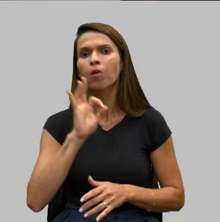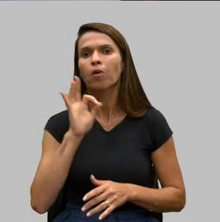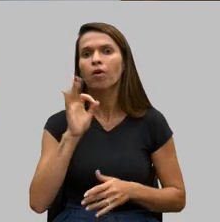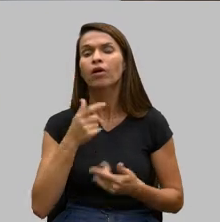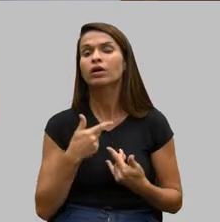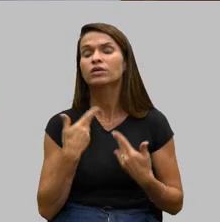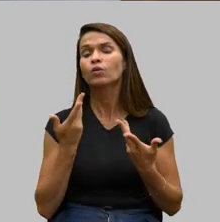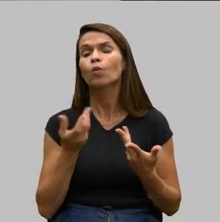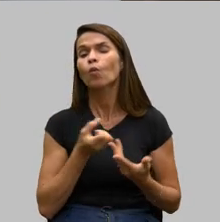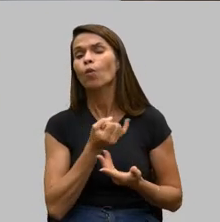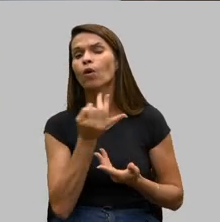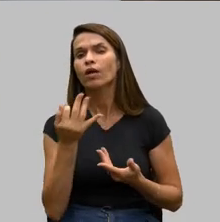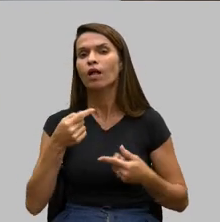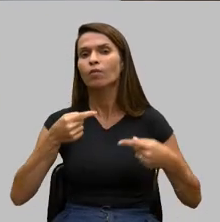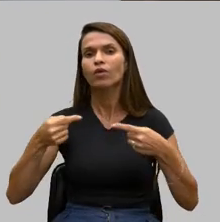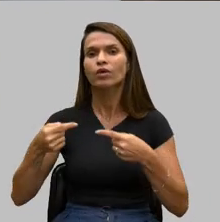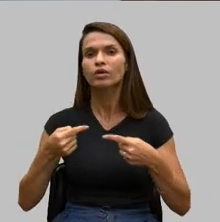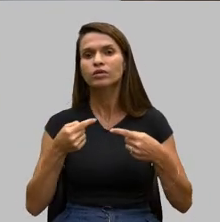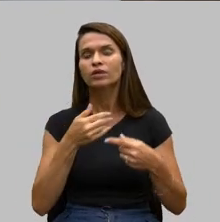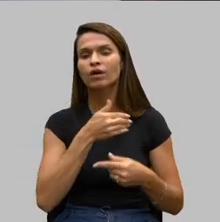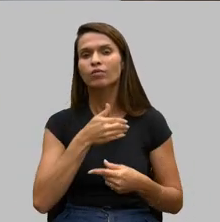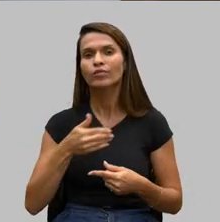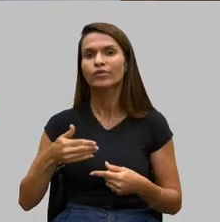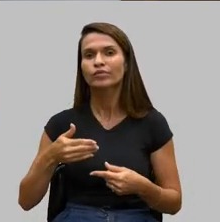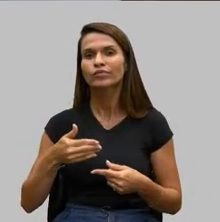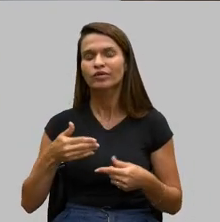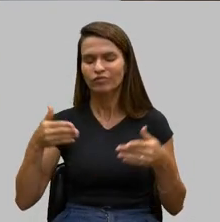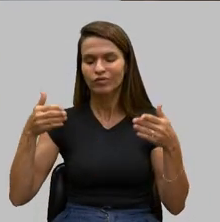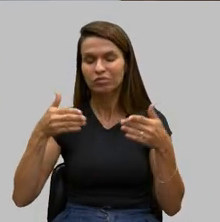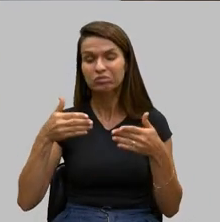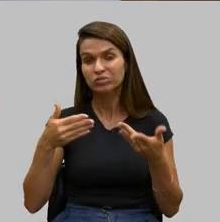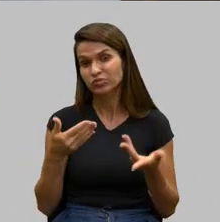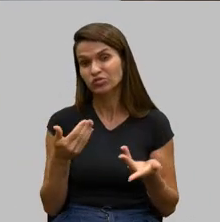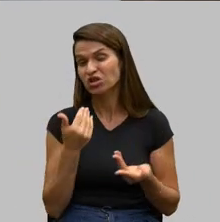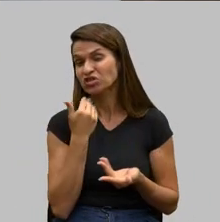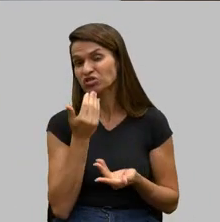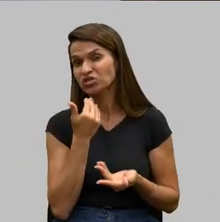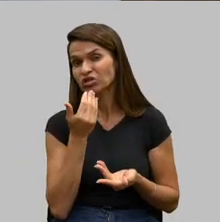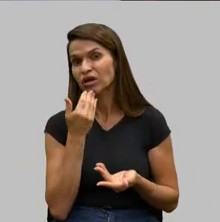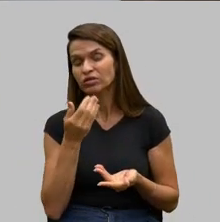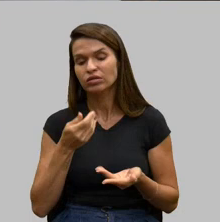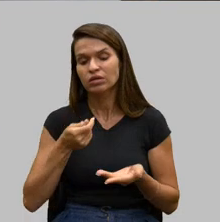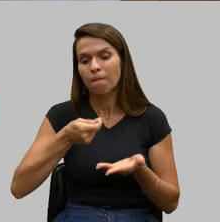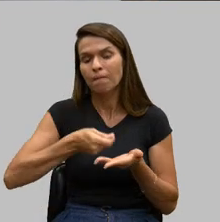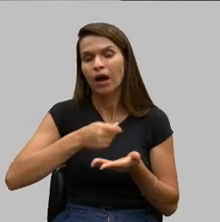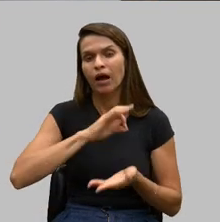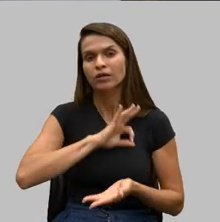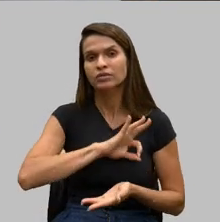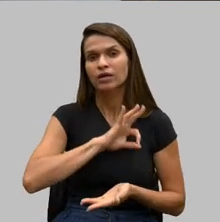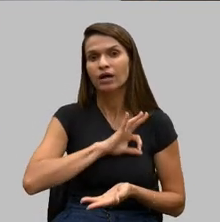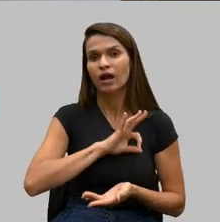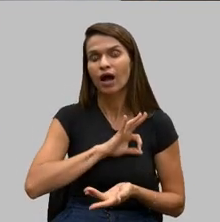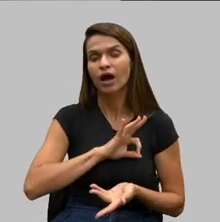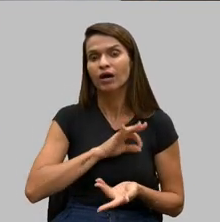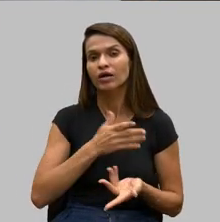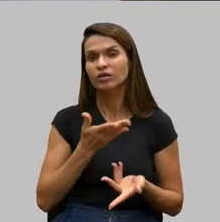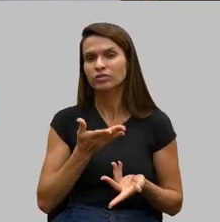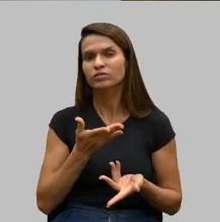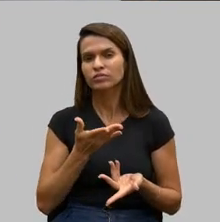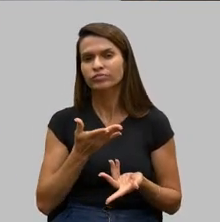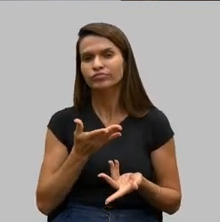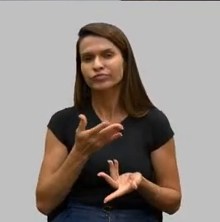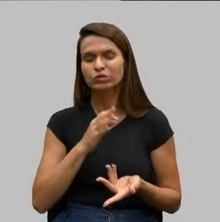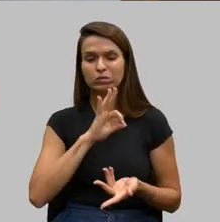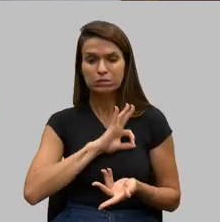pública diretamente porque não adianta você pagar salário e não dá condição salários já são